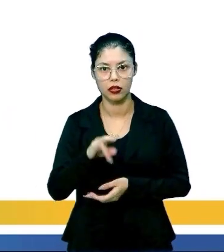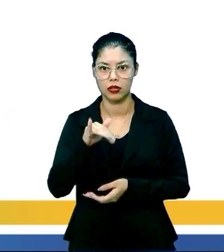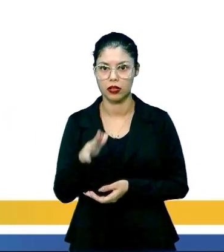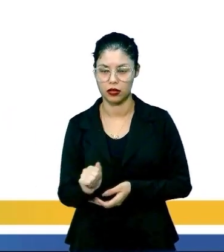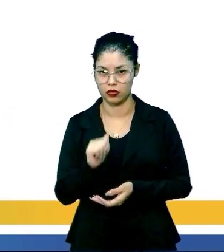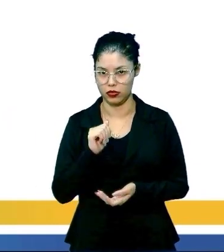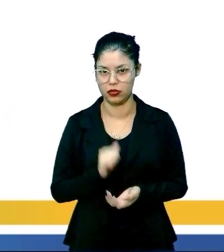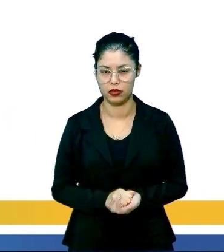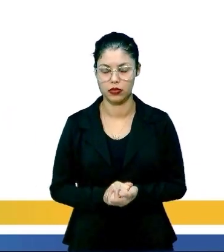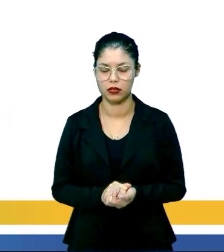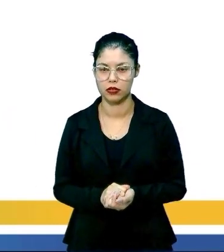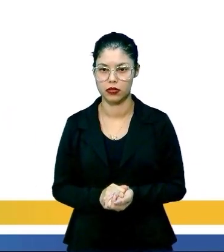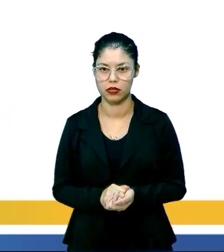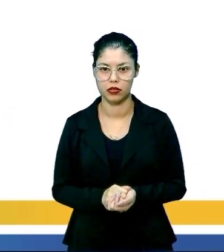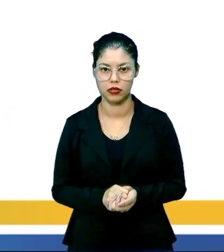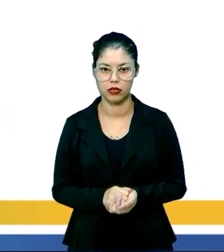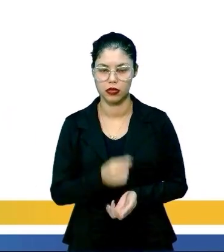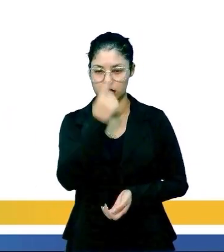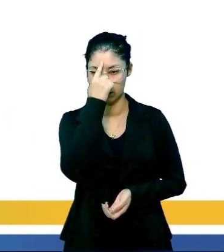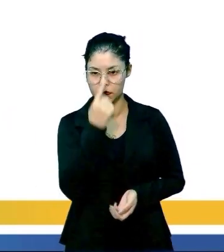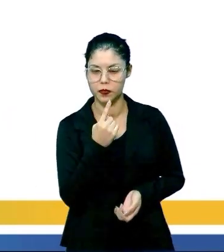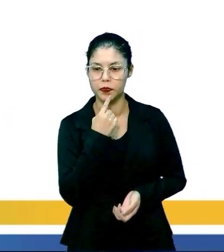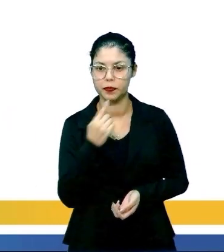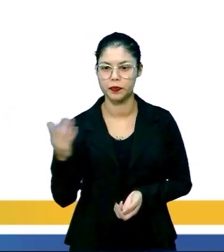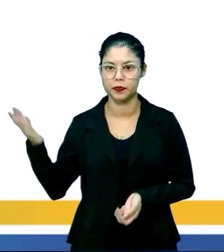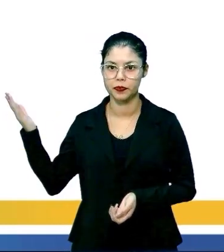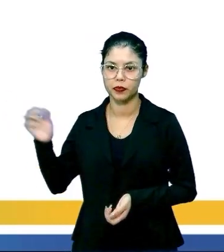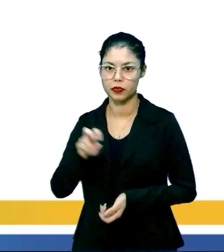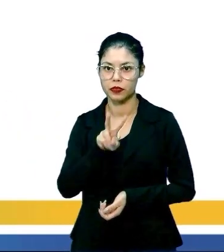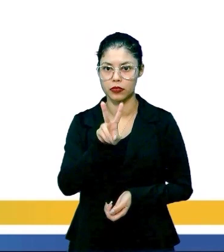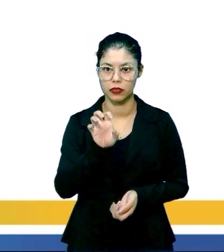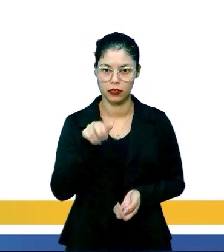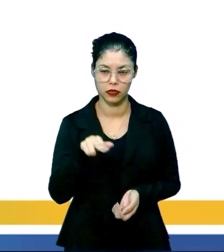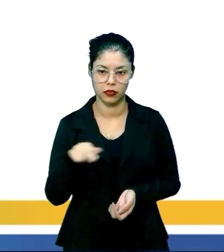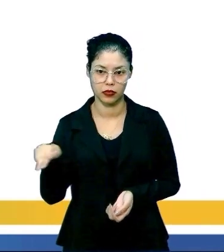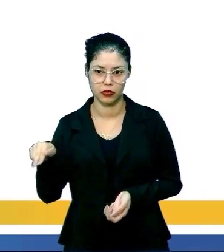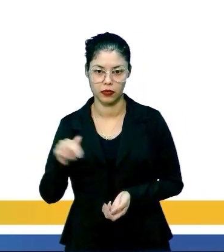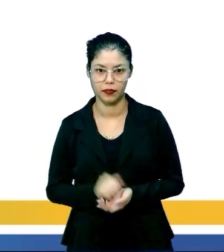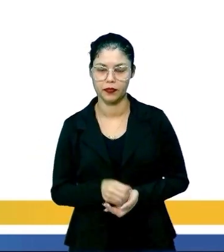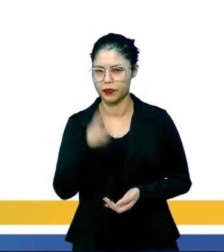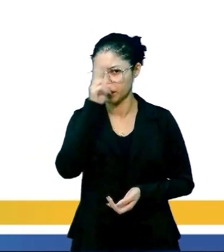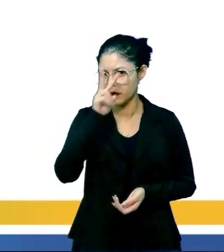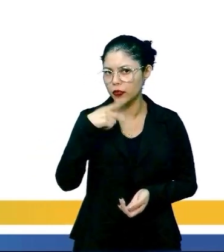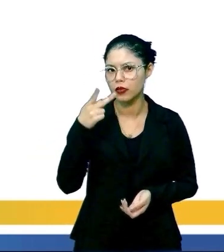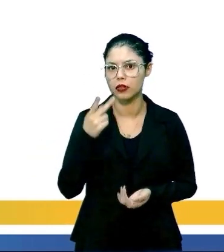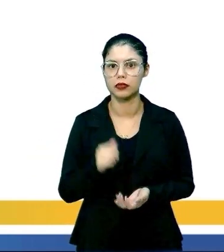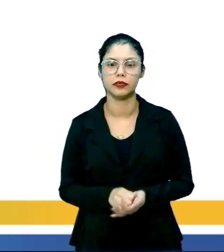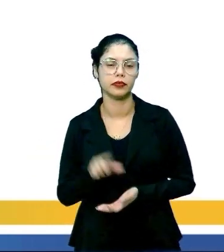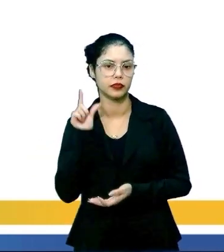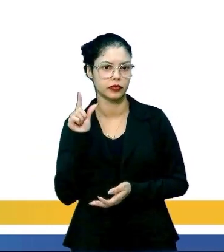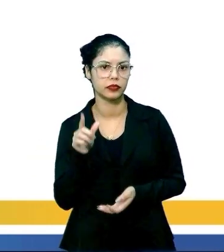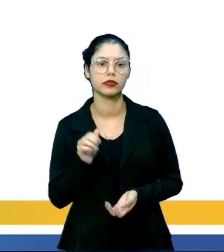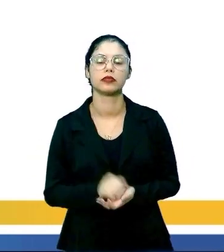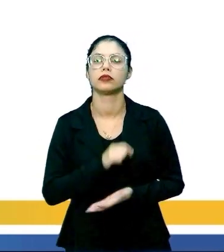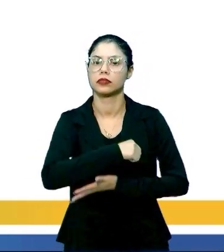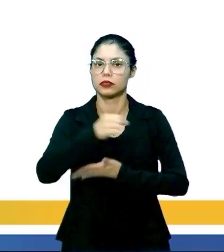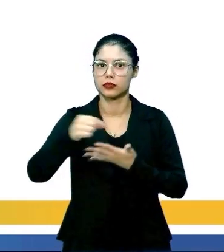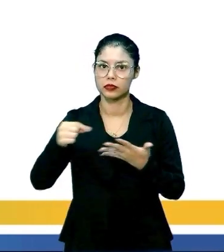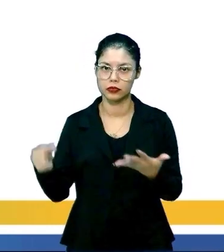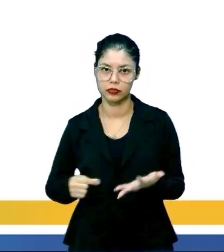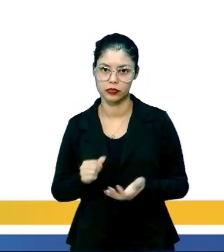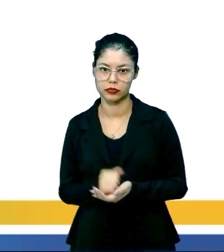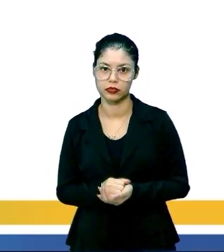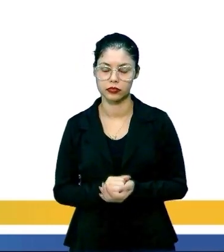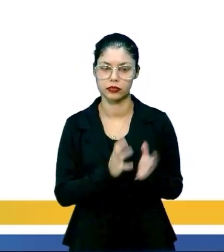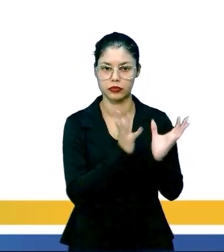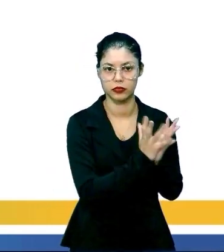seguir um exemplo de função injetora no diagrama de Venn. Lembra que eu falei agora há pouco dos elementos